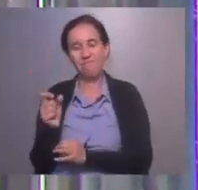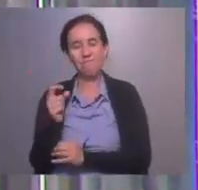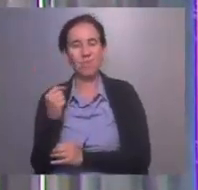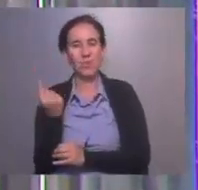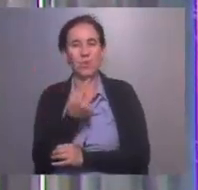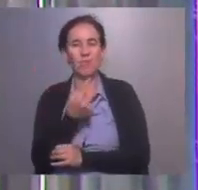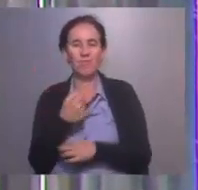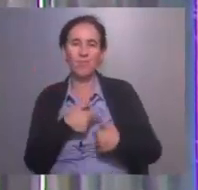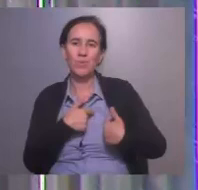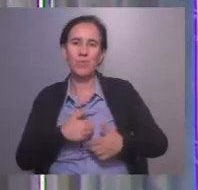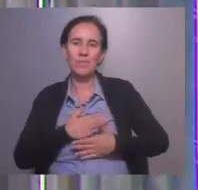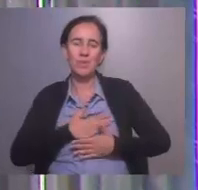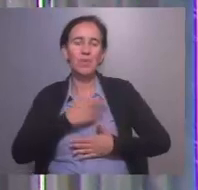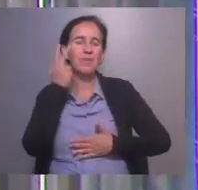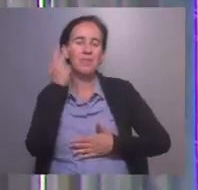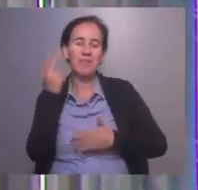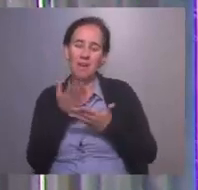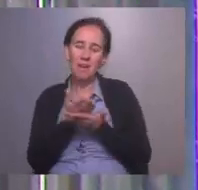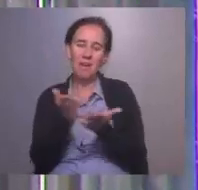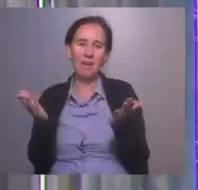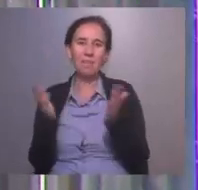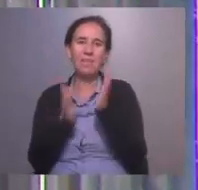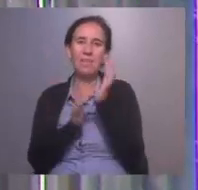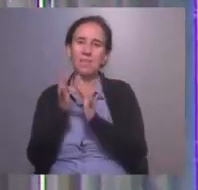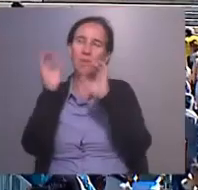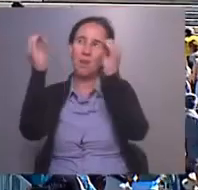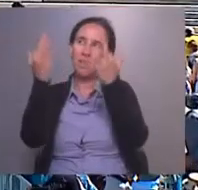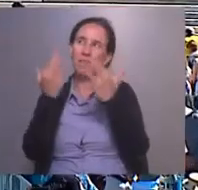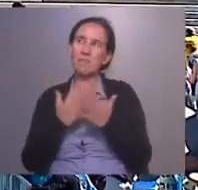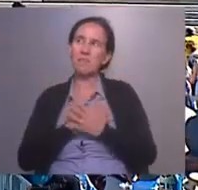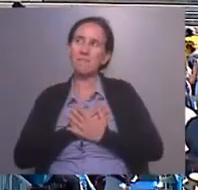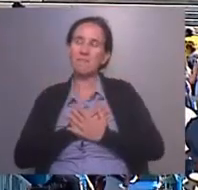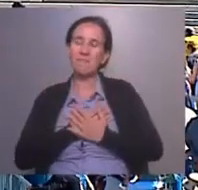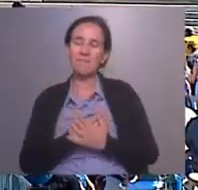todos de coração e de vida à graça de Cristo.